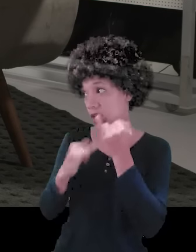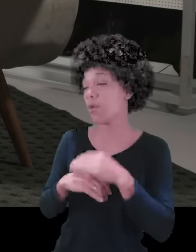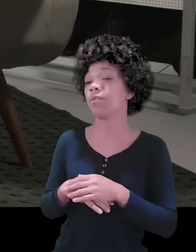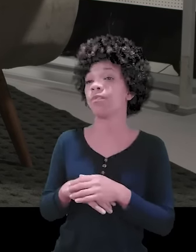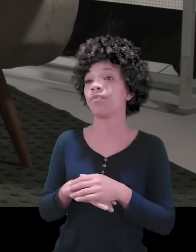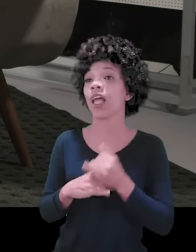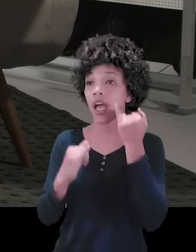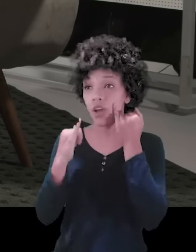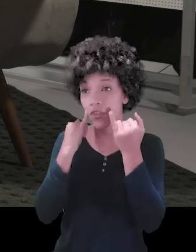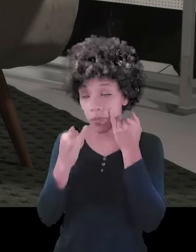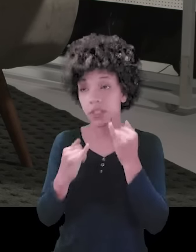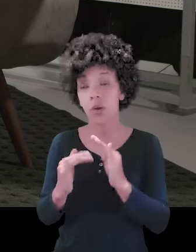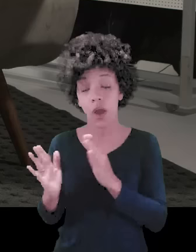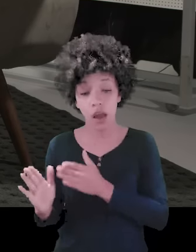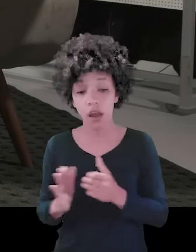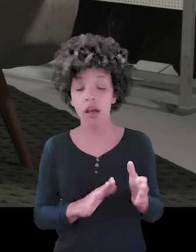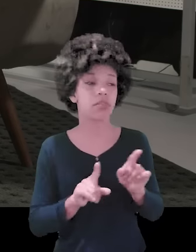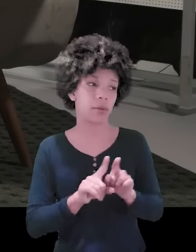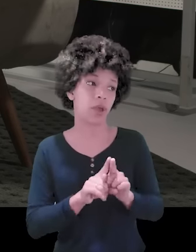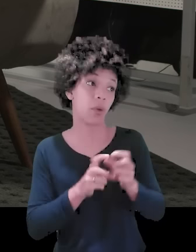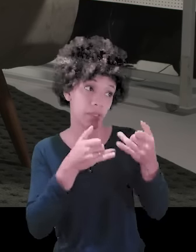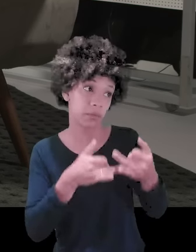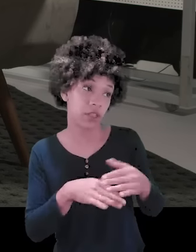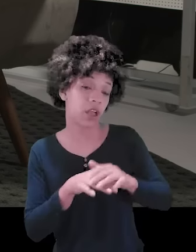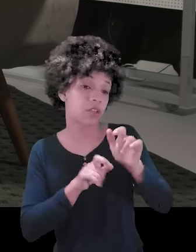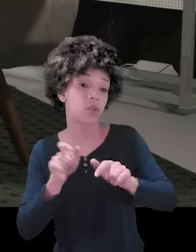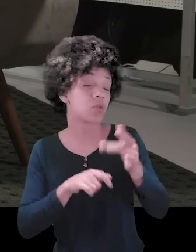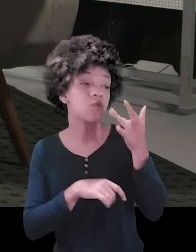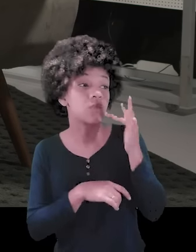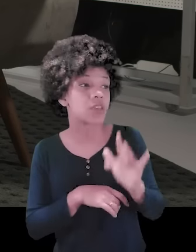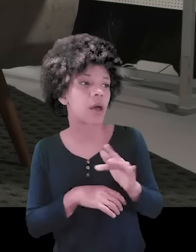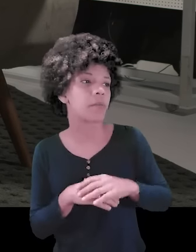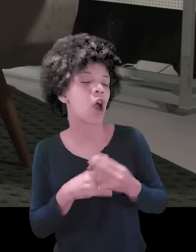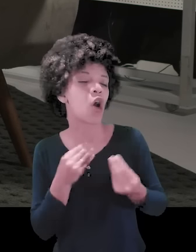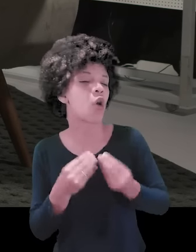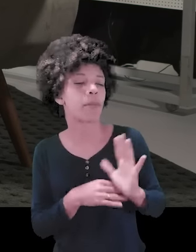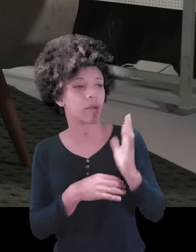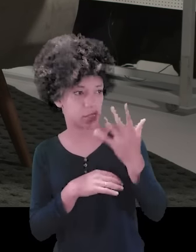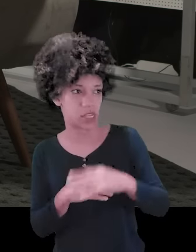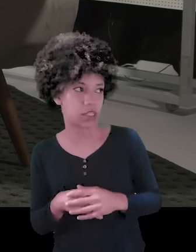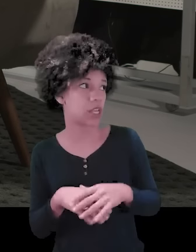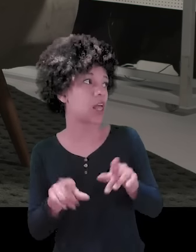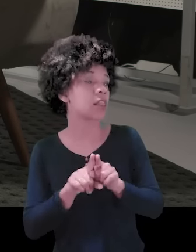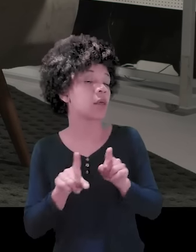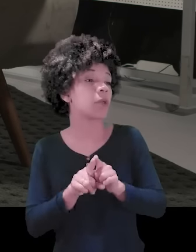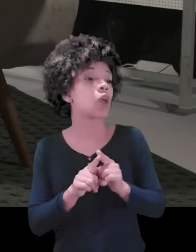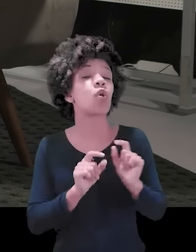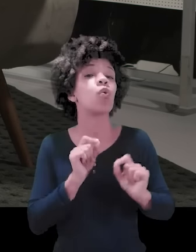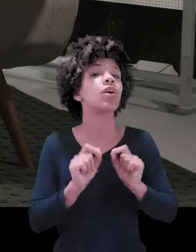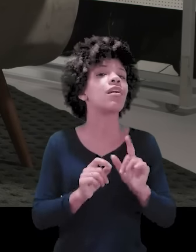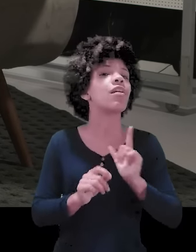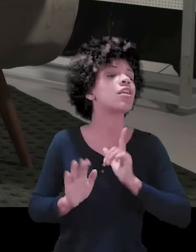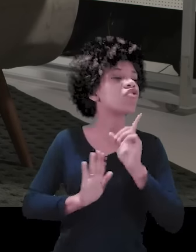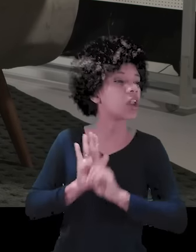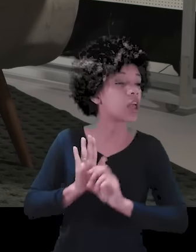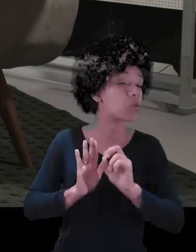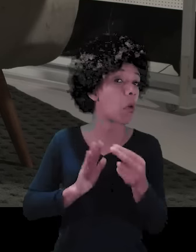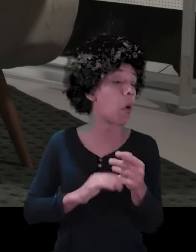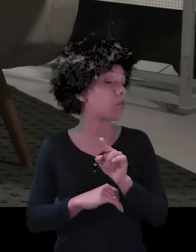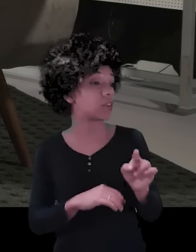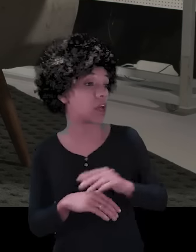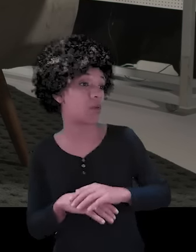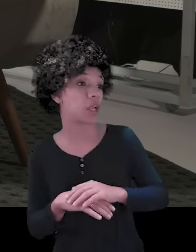formação passa por isso porque sim como eu falei para você as pessoas não tem ideia do que acontece não tem ideia do que que elas têm direito ou não